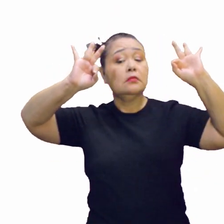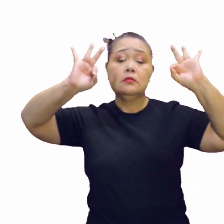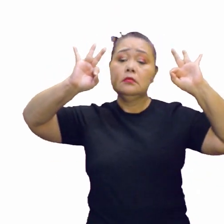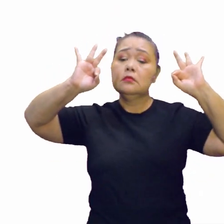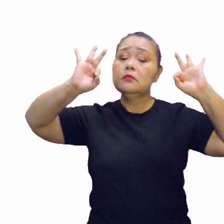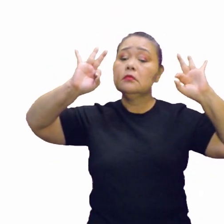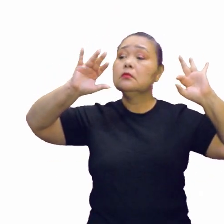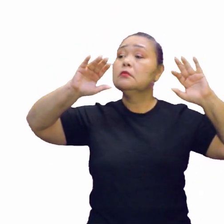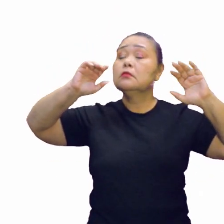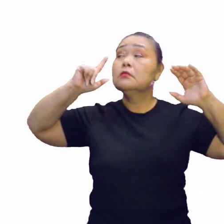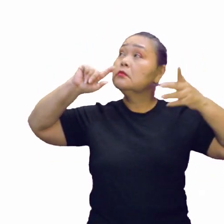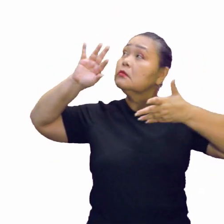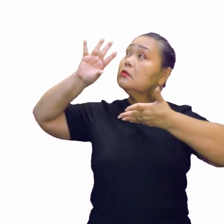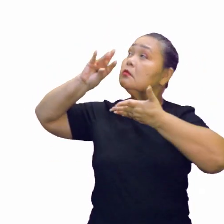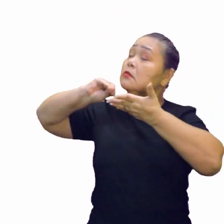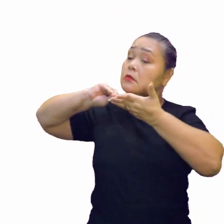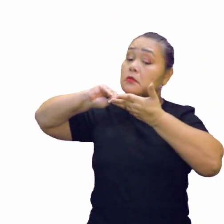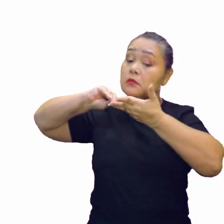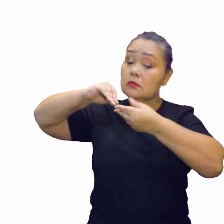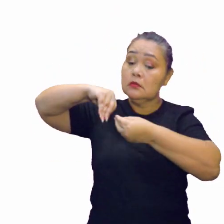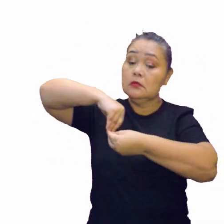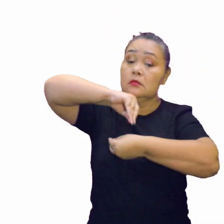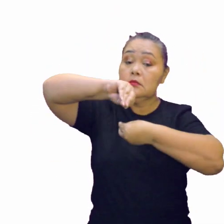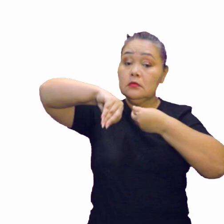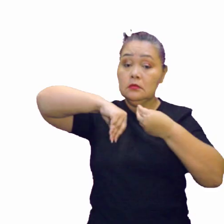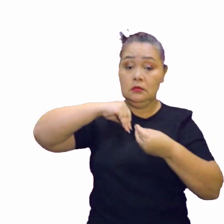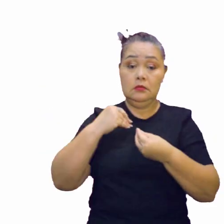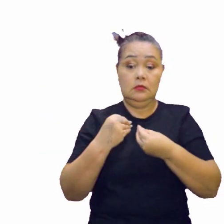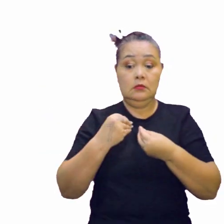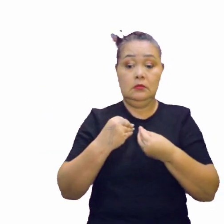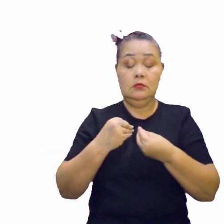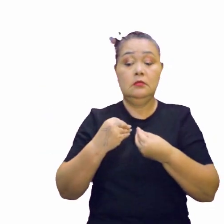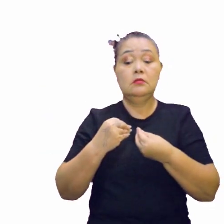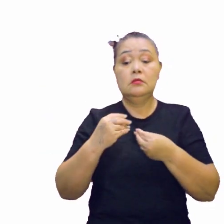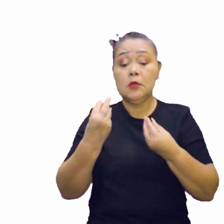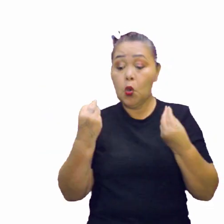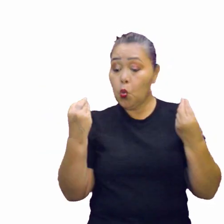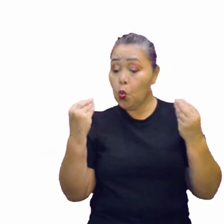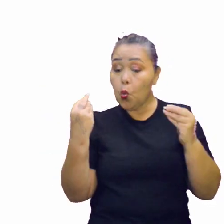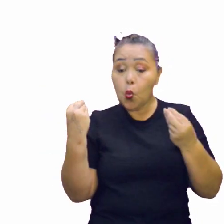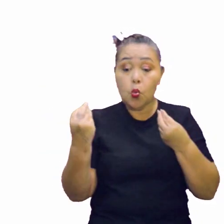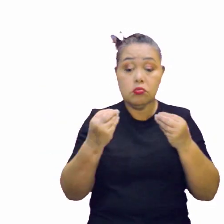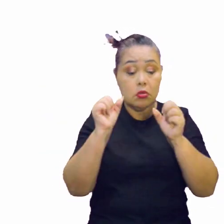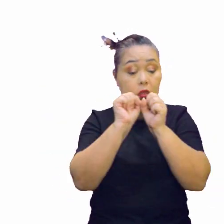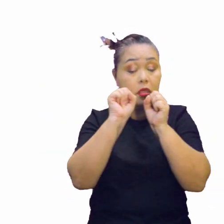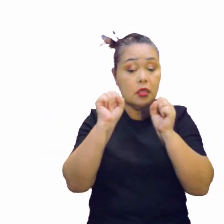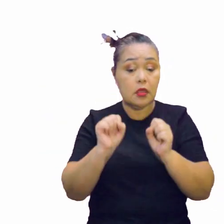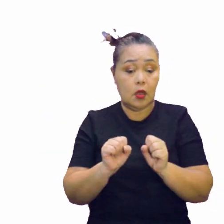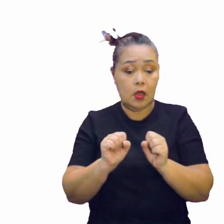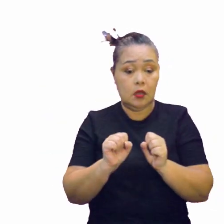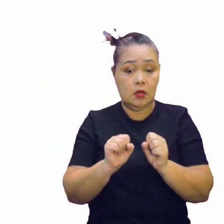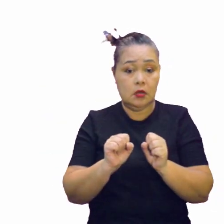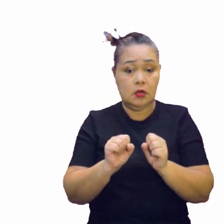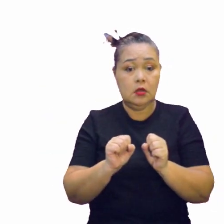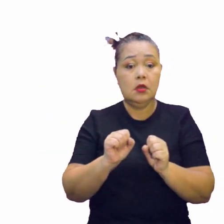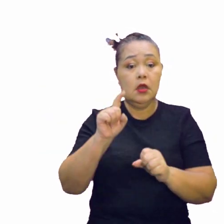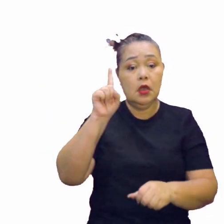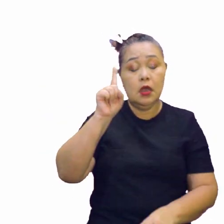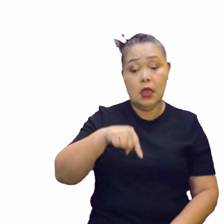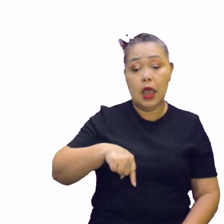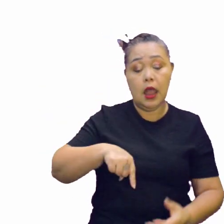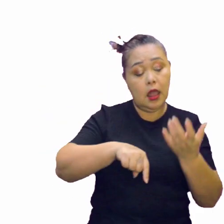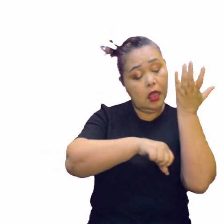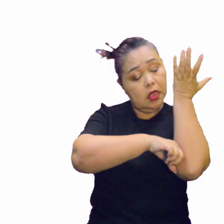exemplares que vão estar inseridos. A forma desse sistema radicular, se são raízes